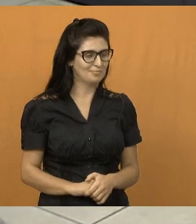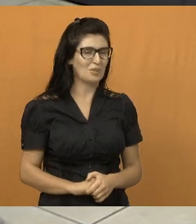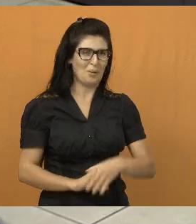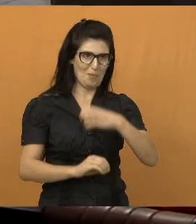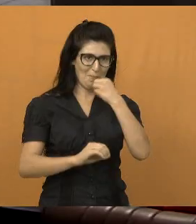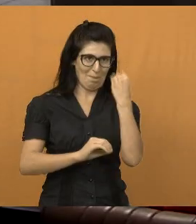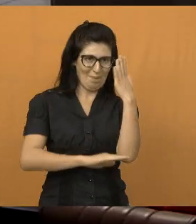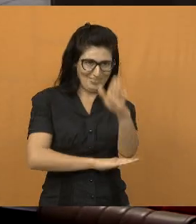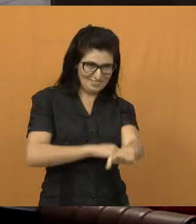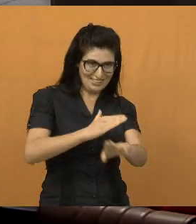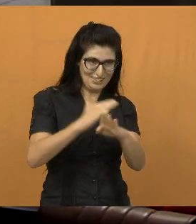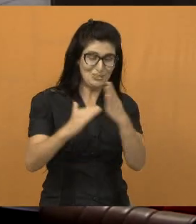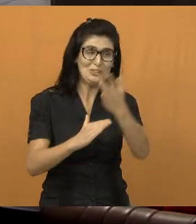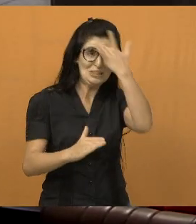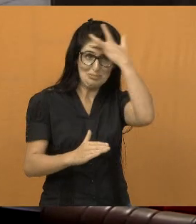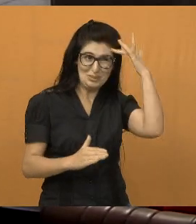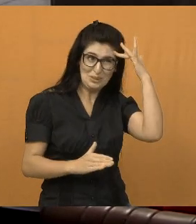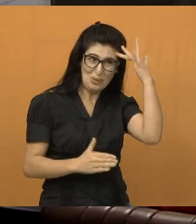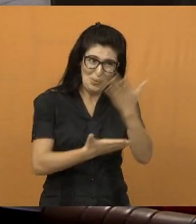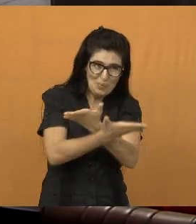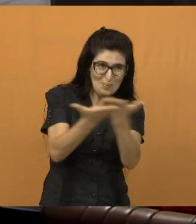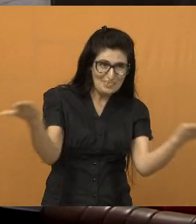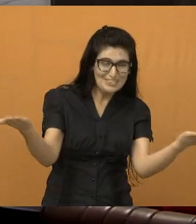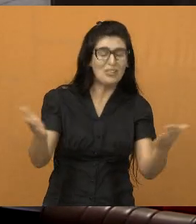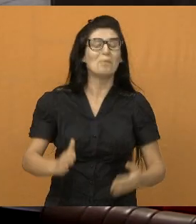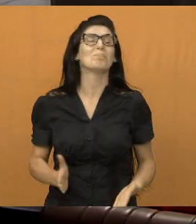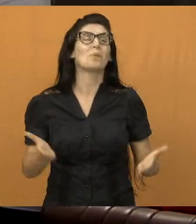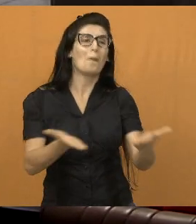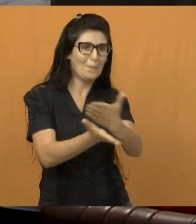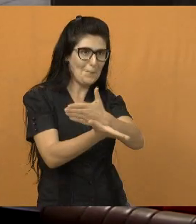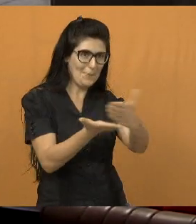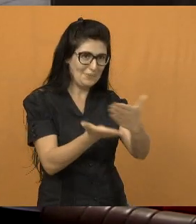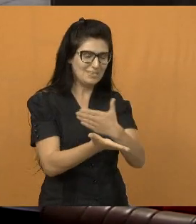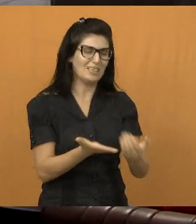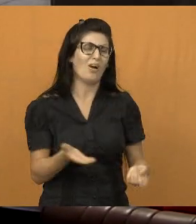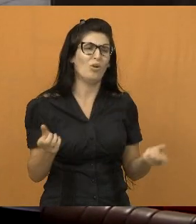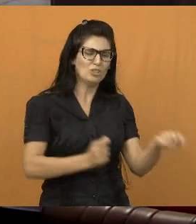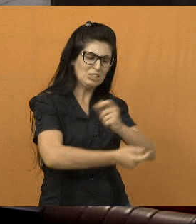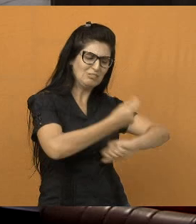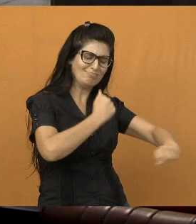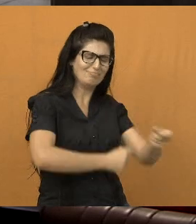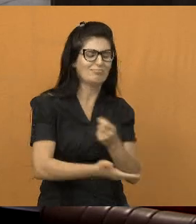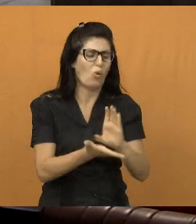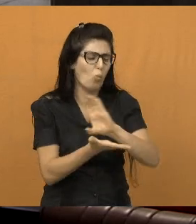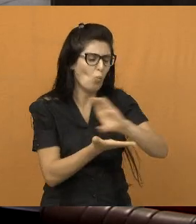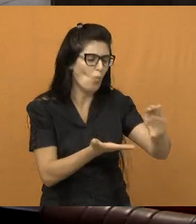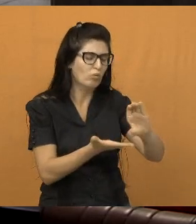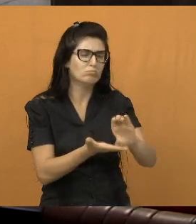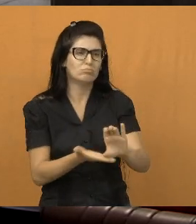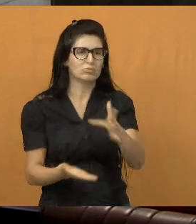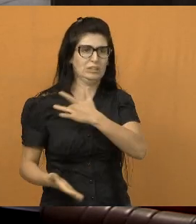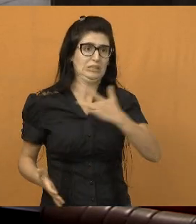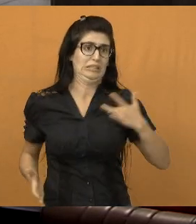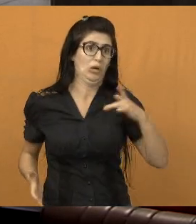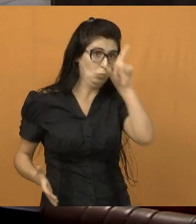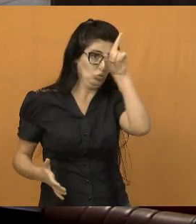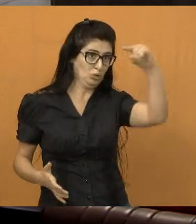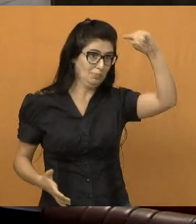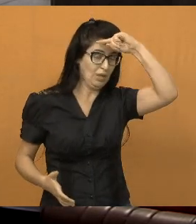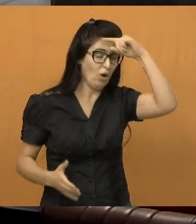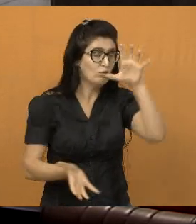Boa tarde a todos. Nós iniciaremos, então, a prestação de contas da Secretaria Municipal de Saúde de